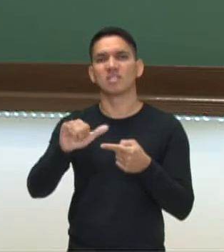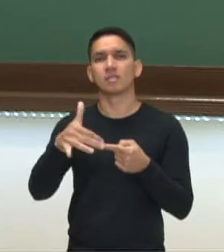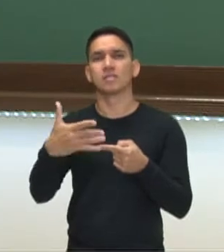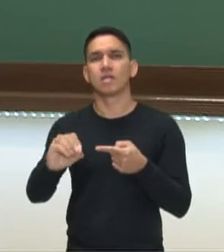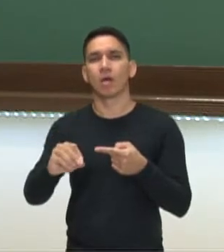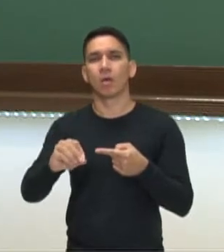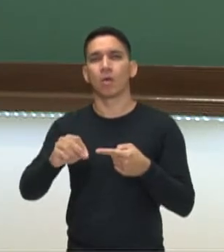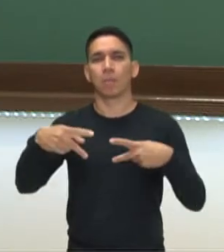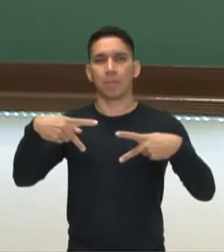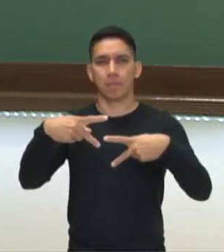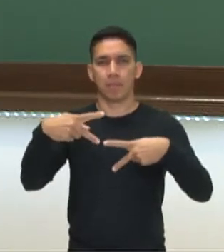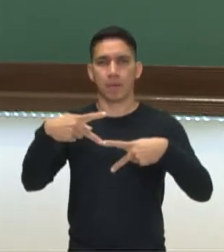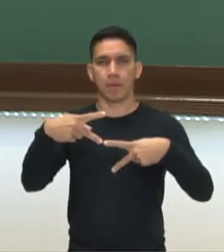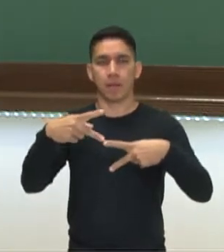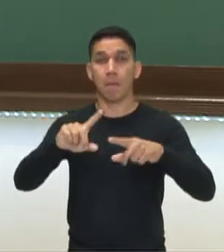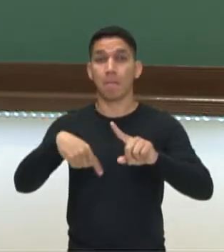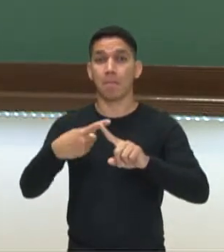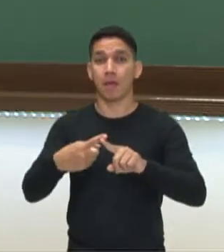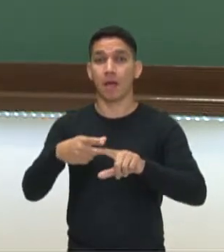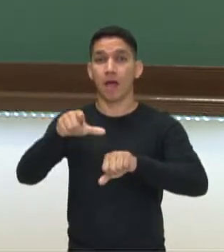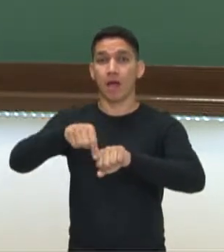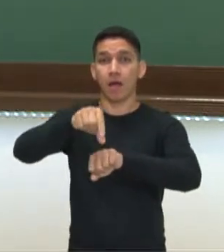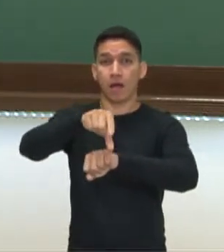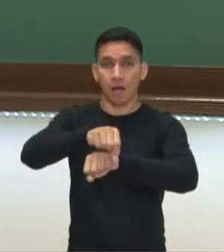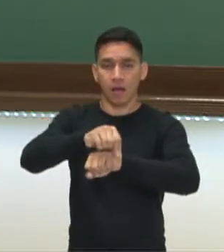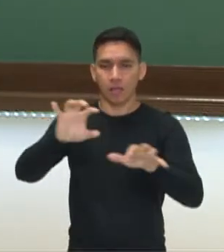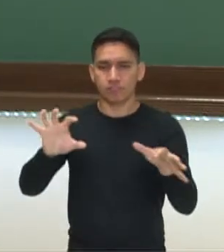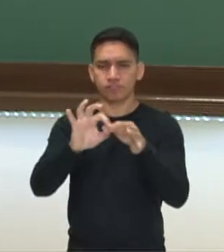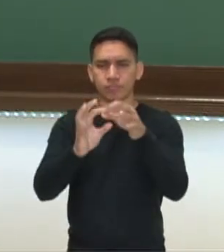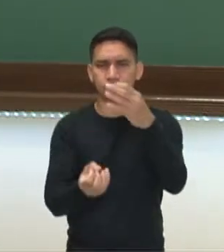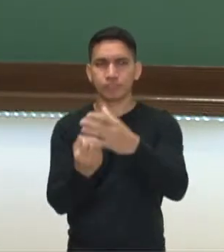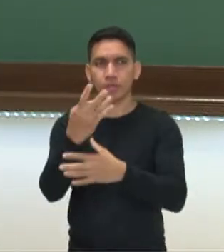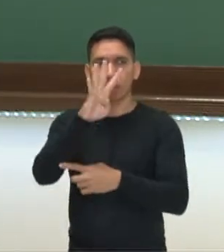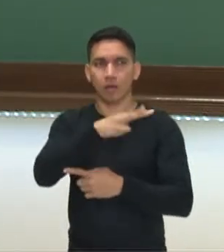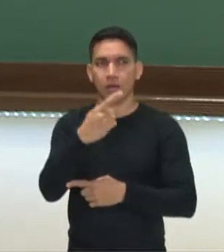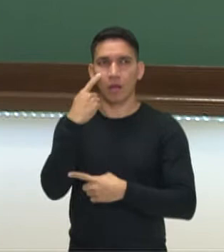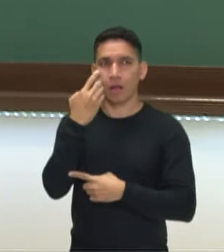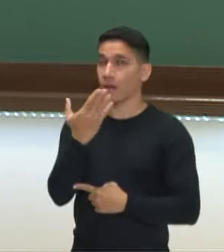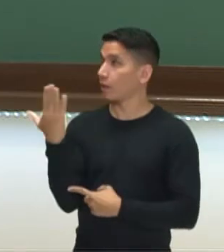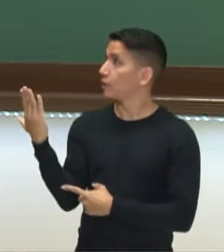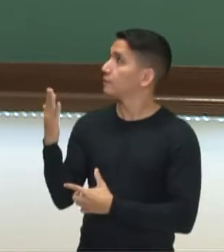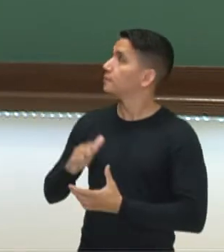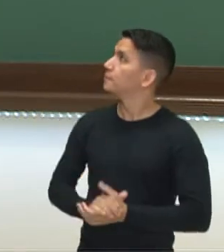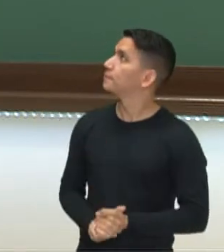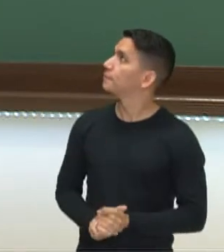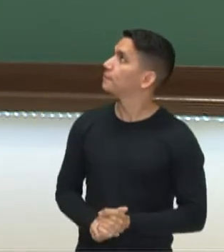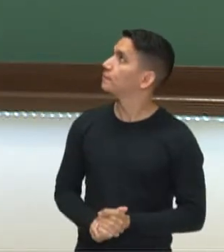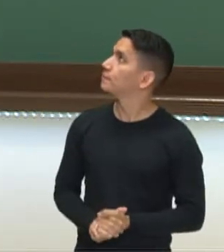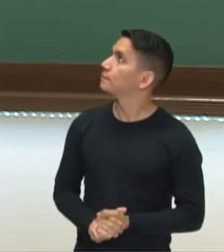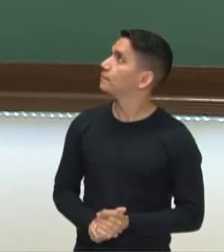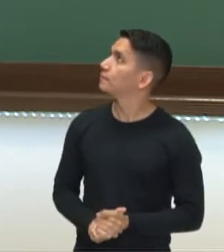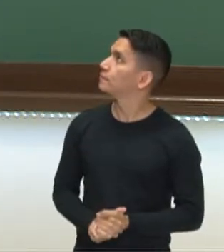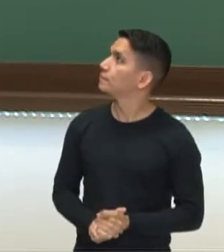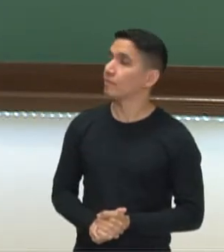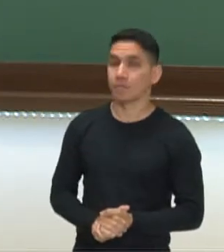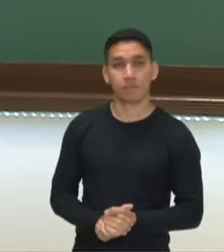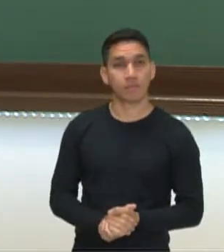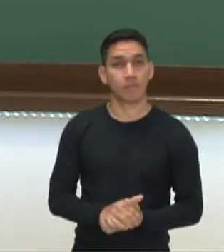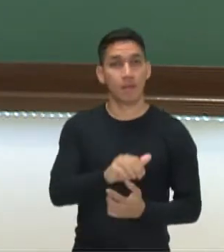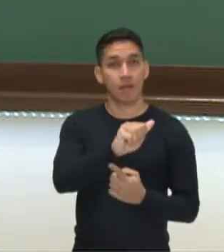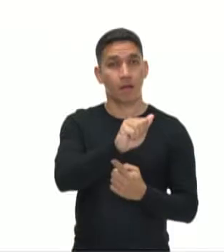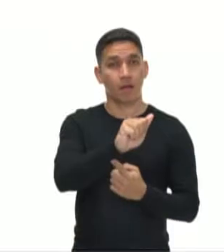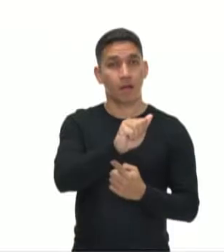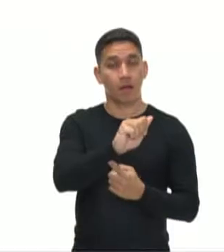artigo. Nós temos aqui, nessa tabelinha colorida, preposição a mais o artigo